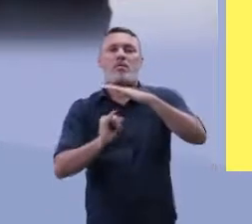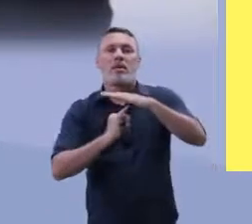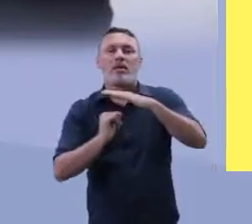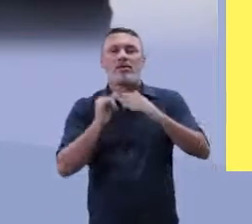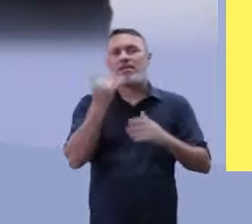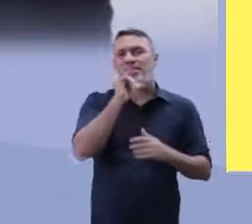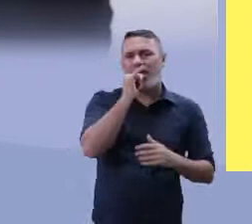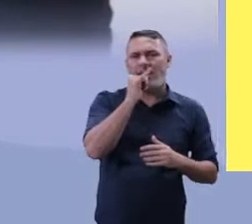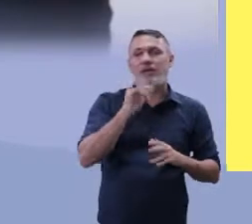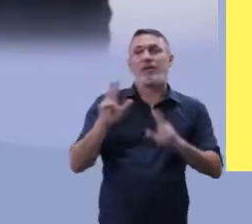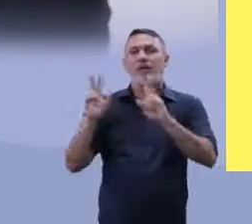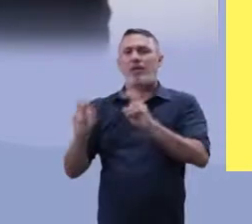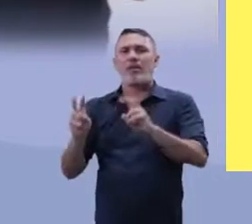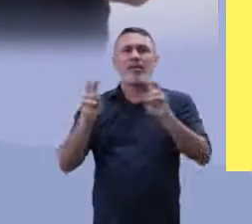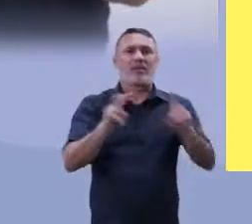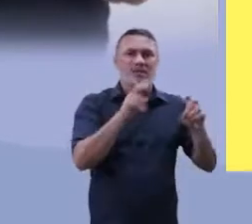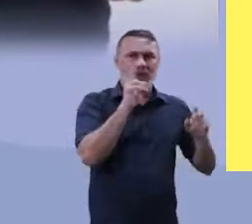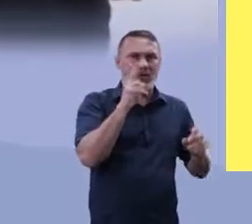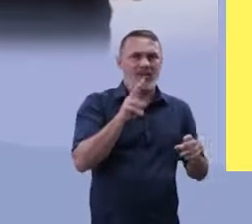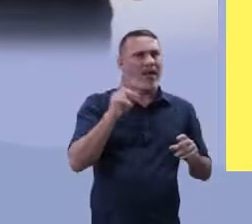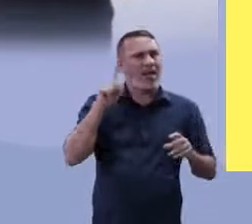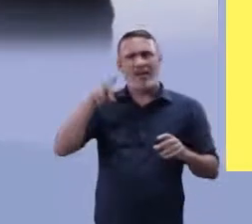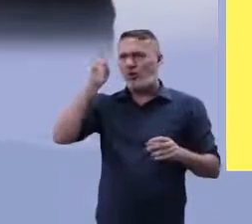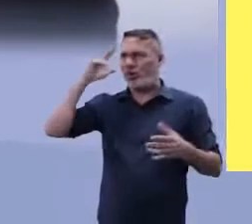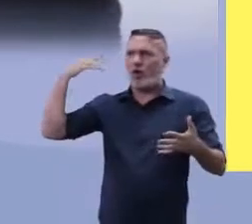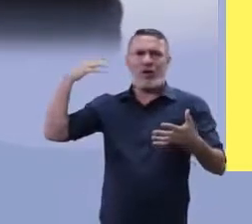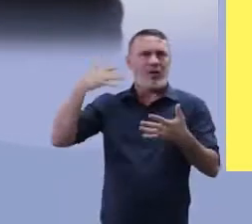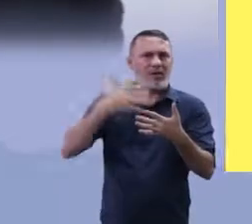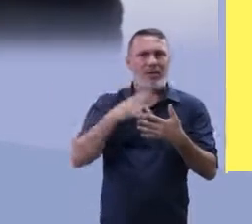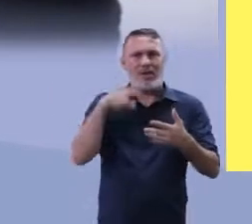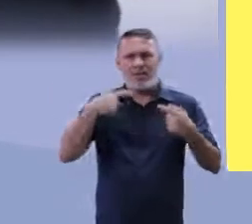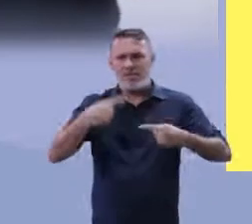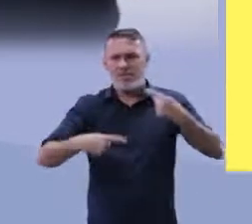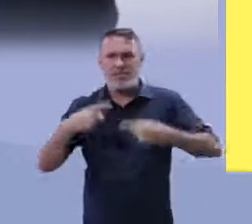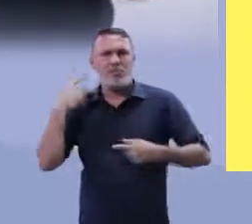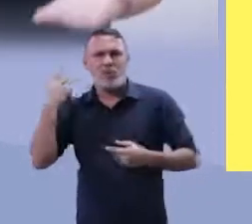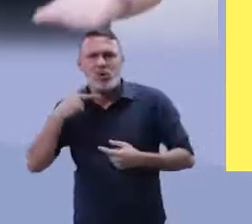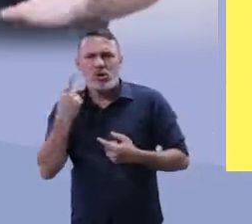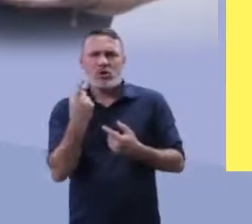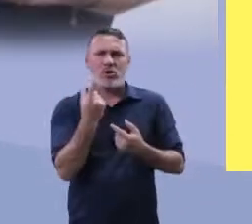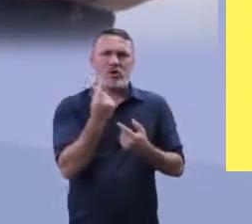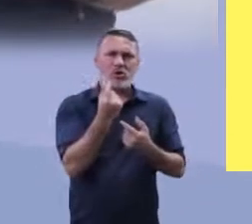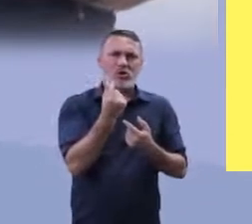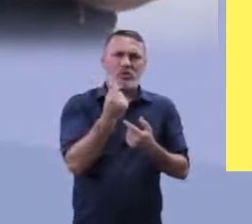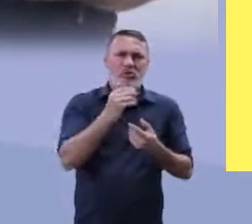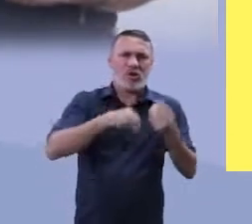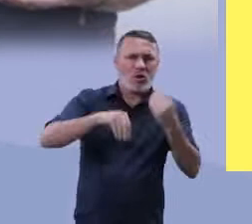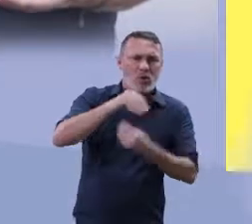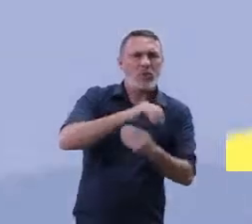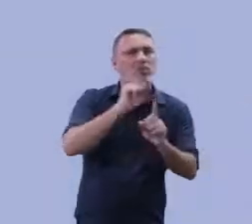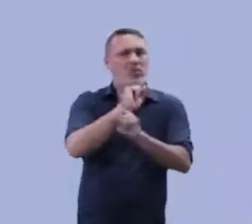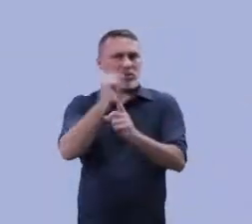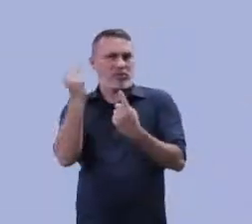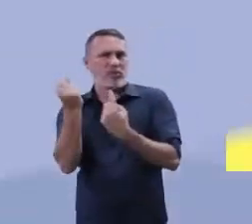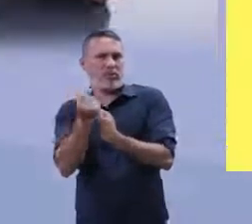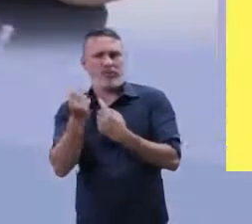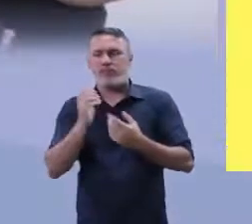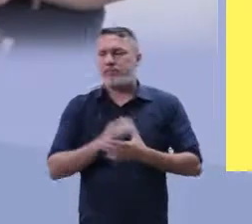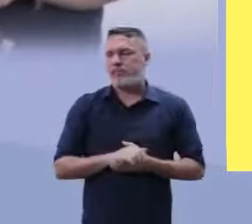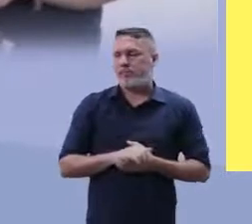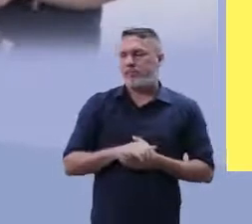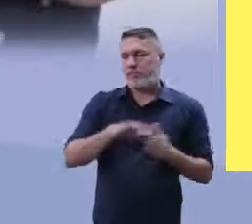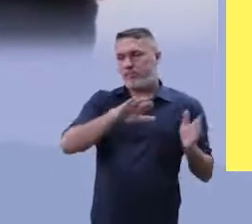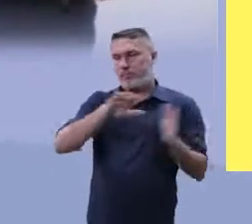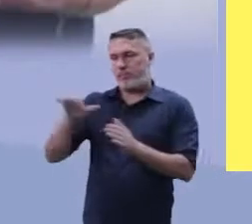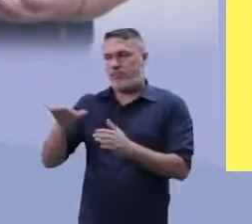temas são todos no enfoque histórico, no enfoque político, econômico e social. Os